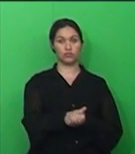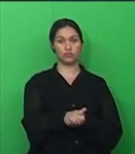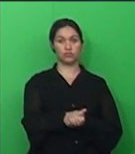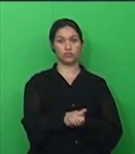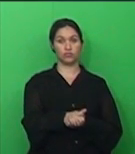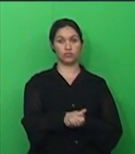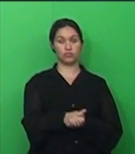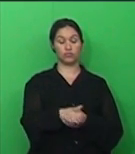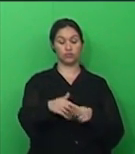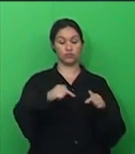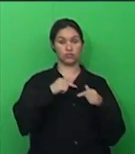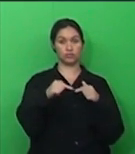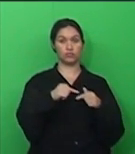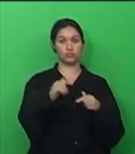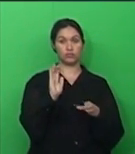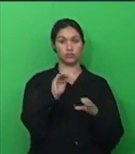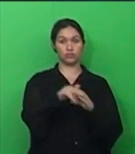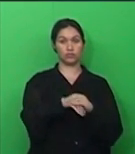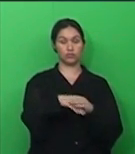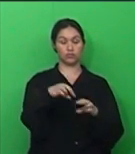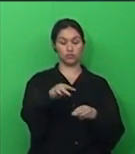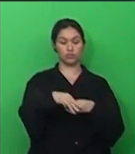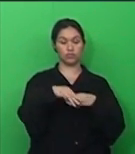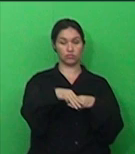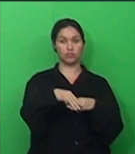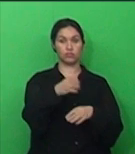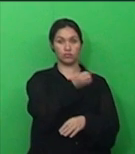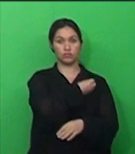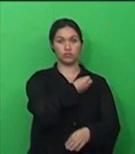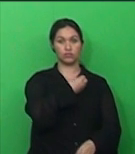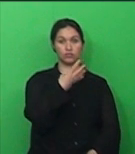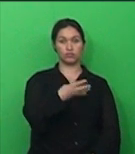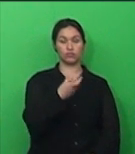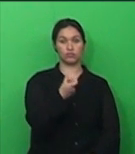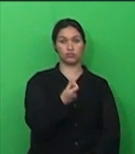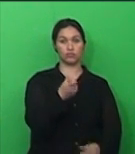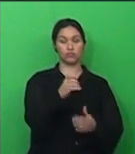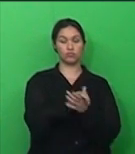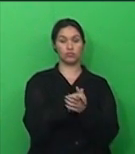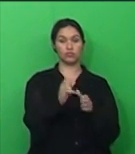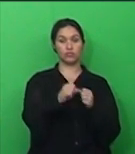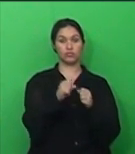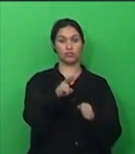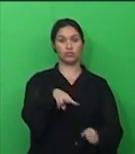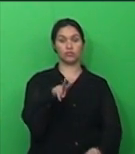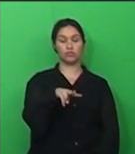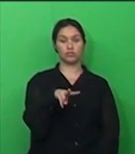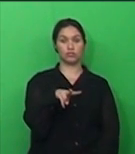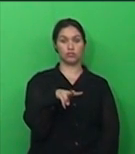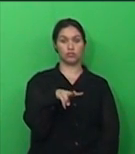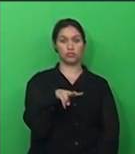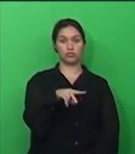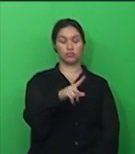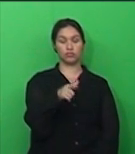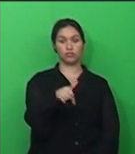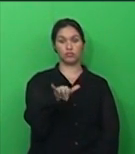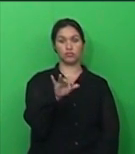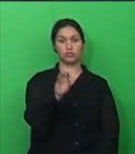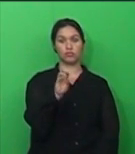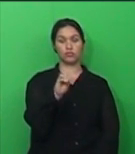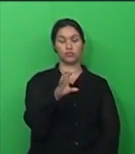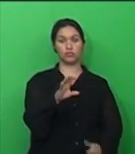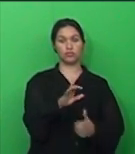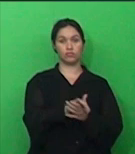Em única discussão e votação, moção número 46/17, de autoria do vereador Zairo